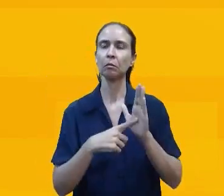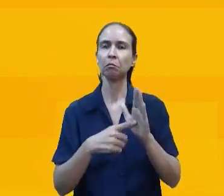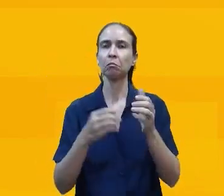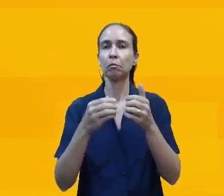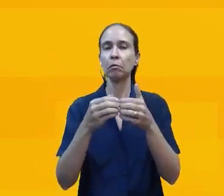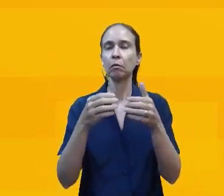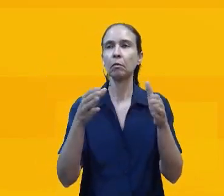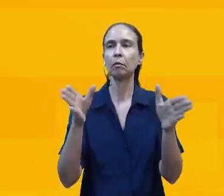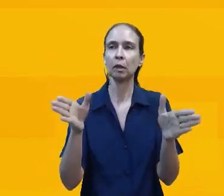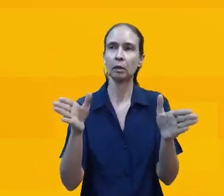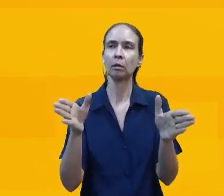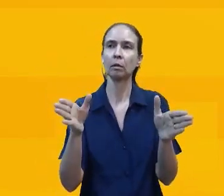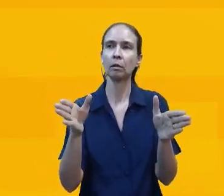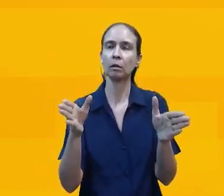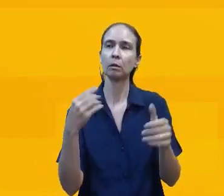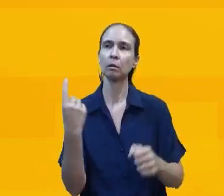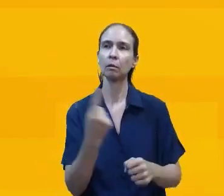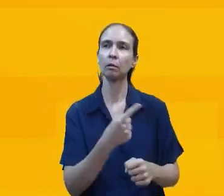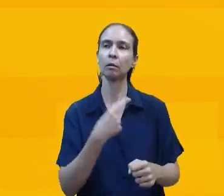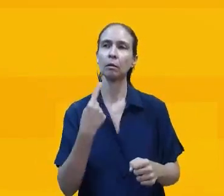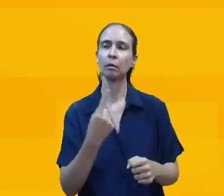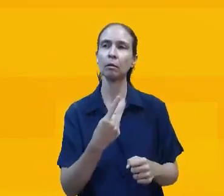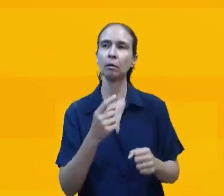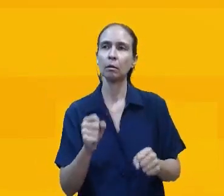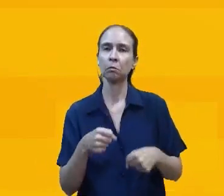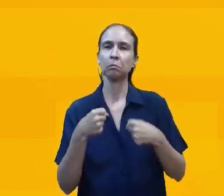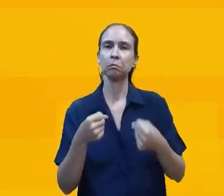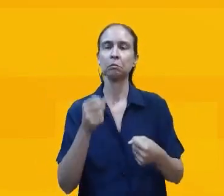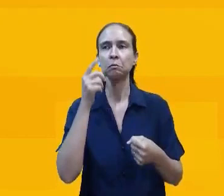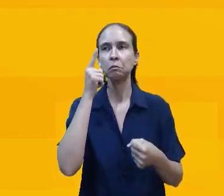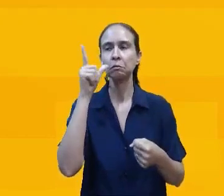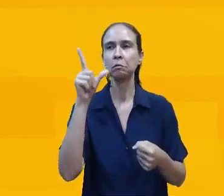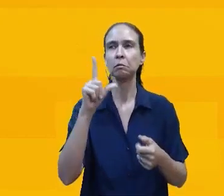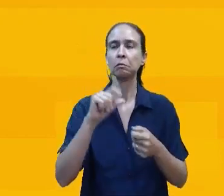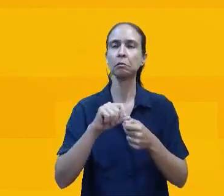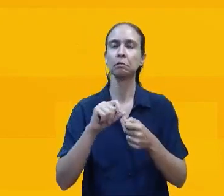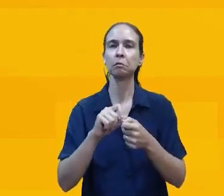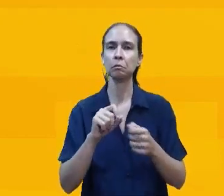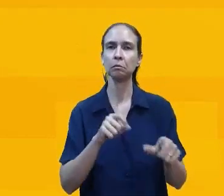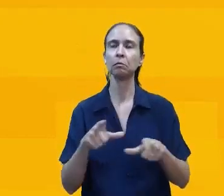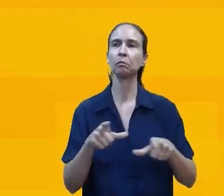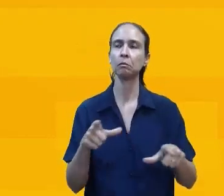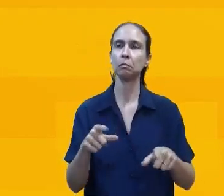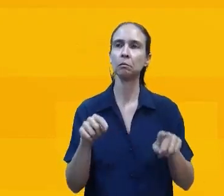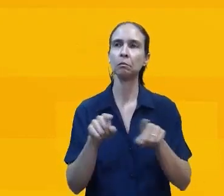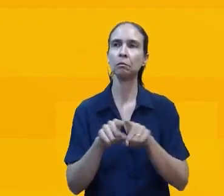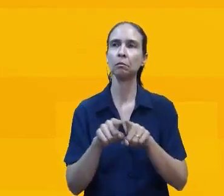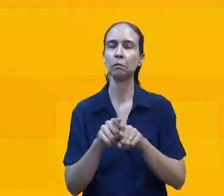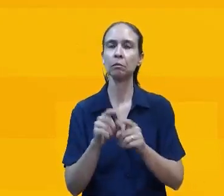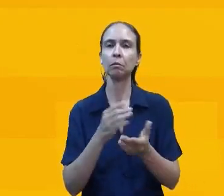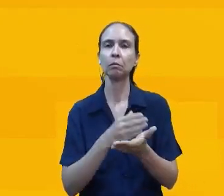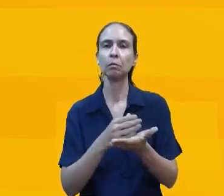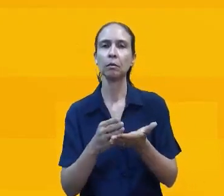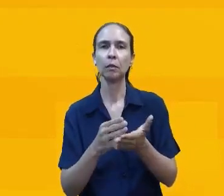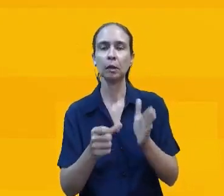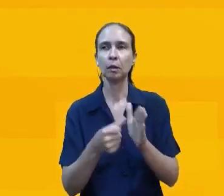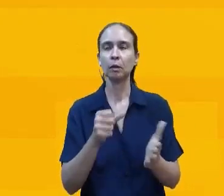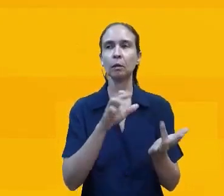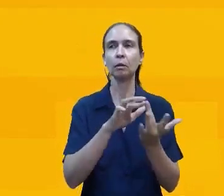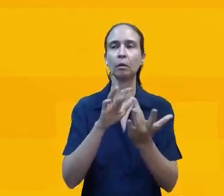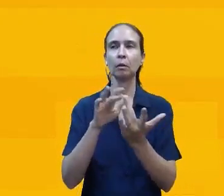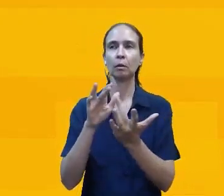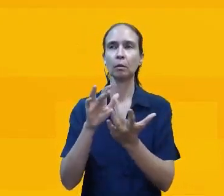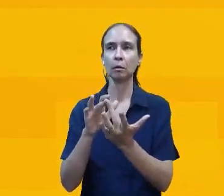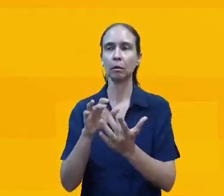portas para que a gente tivesse contatos com o pessoal da PEC e do Rural Teams.